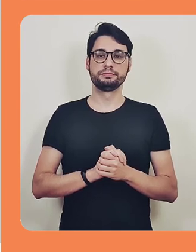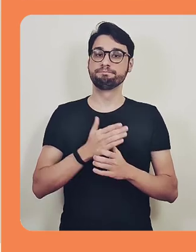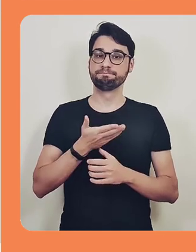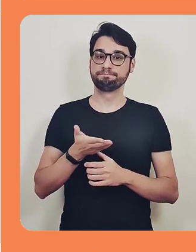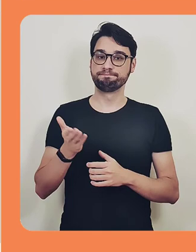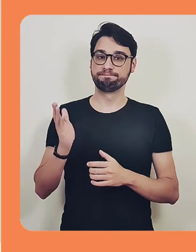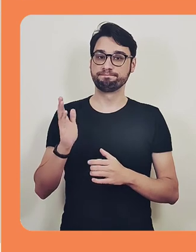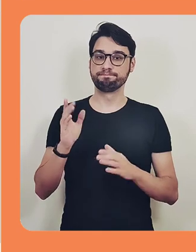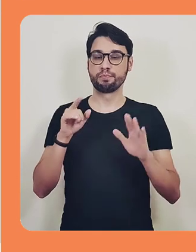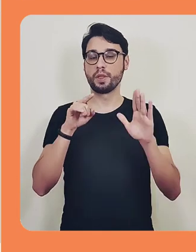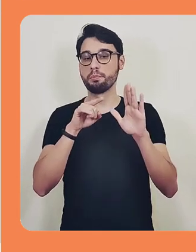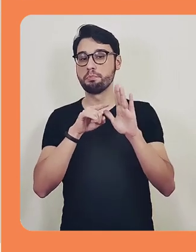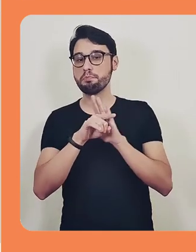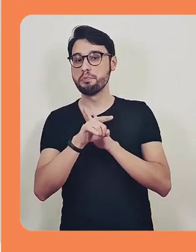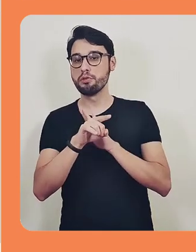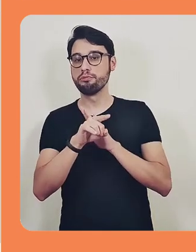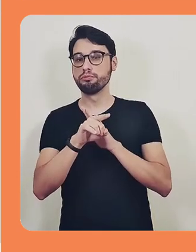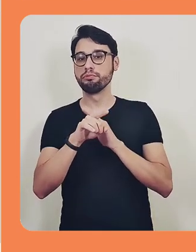Foi positivo para a gente.